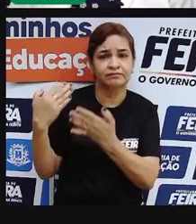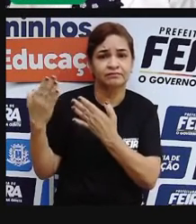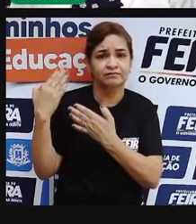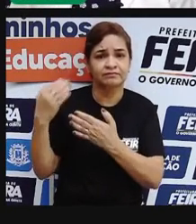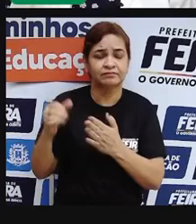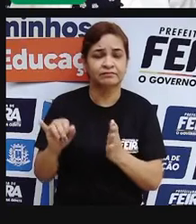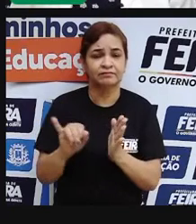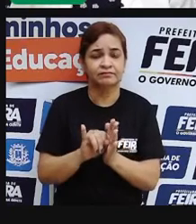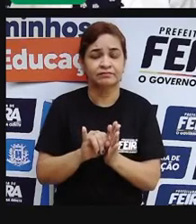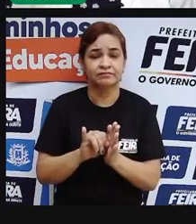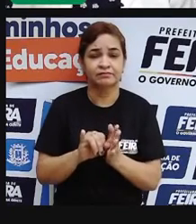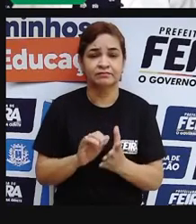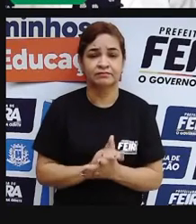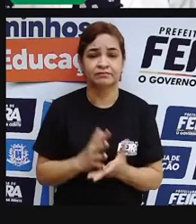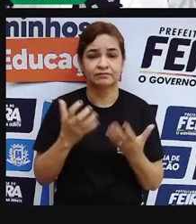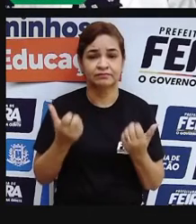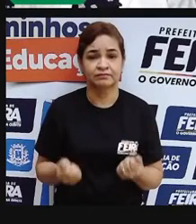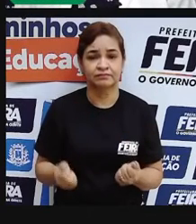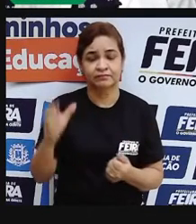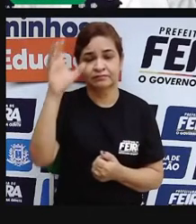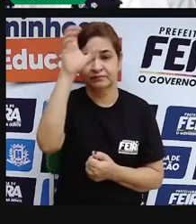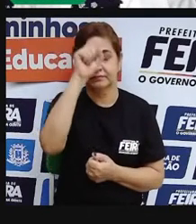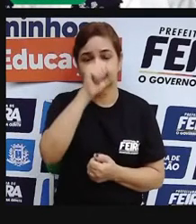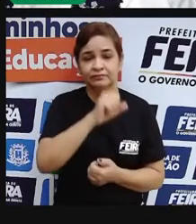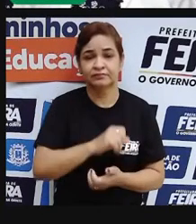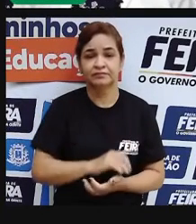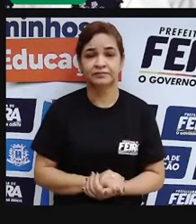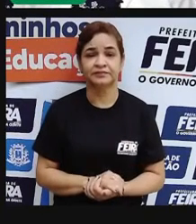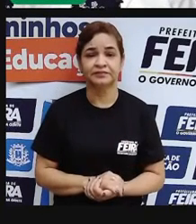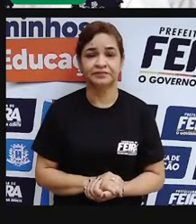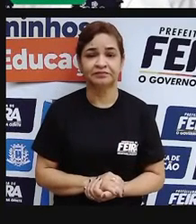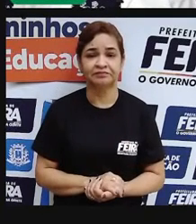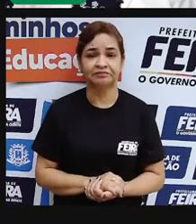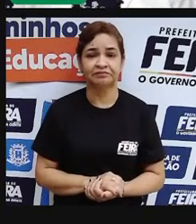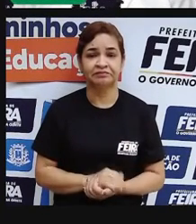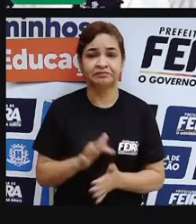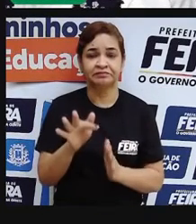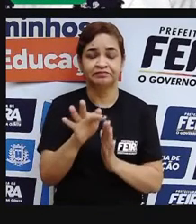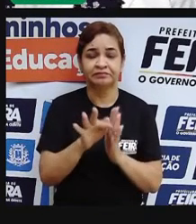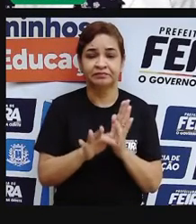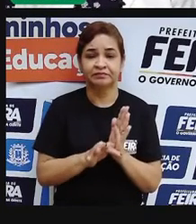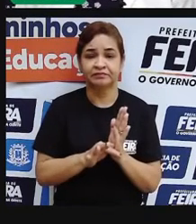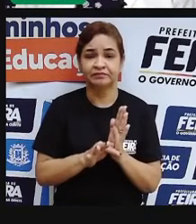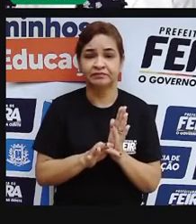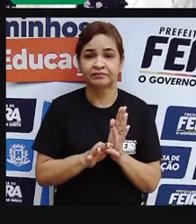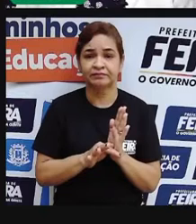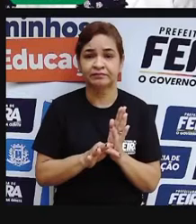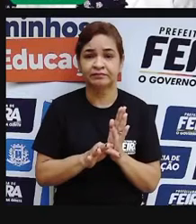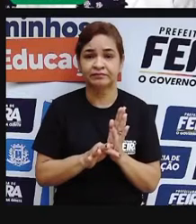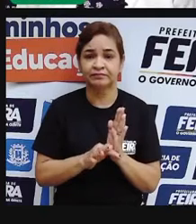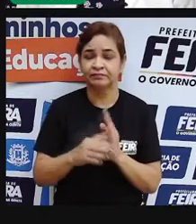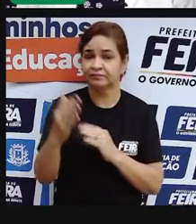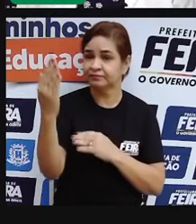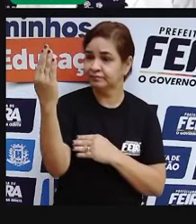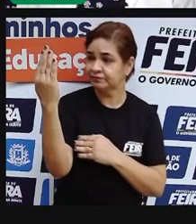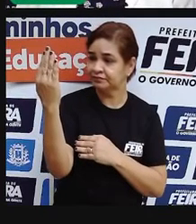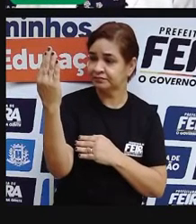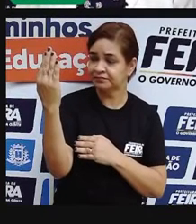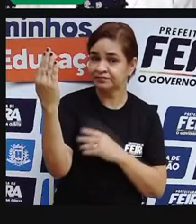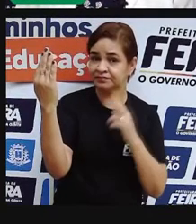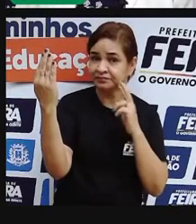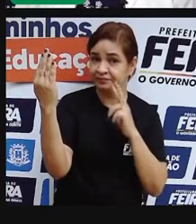identidade vamos lá e o texto se chama o caso do espelho